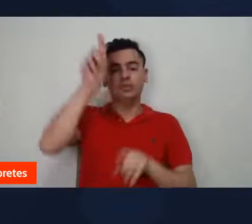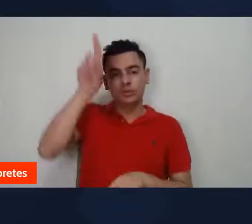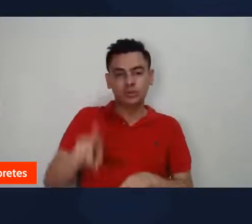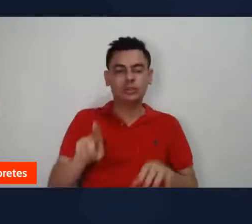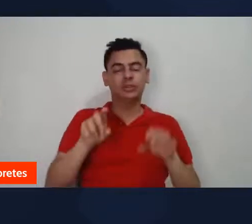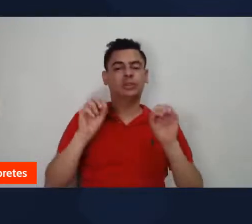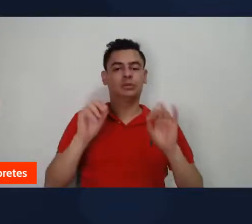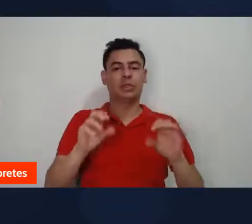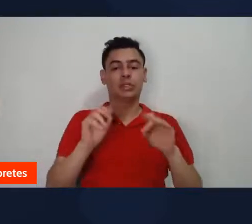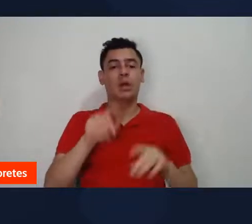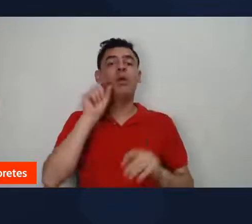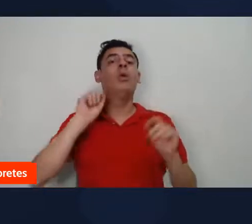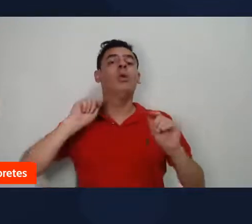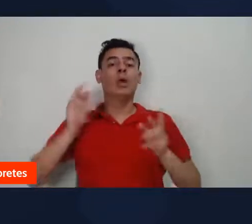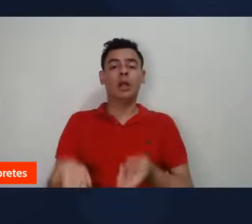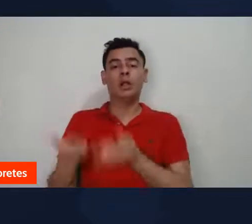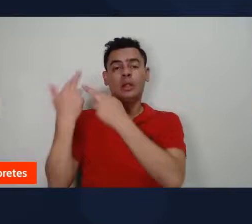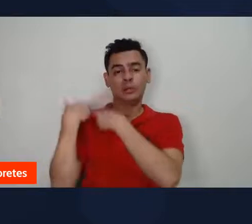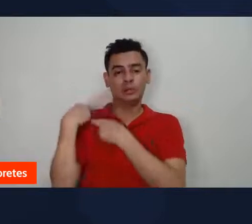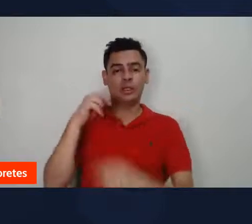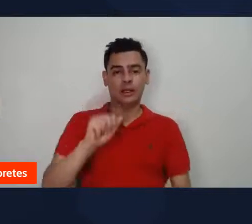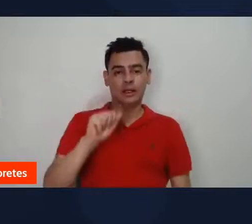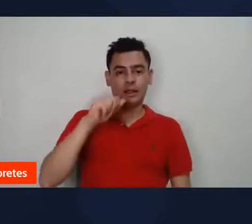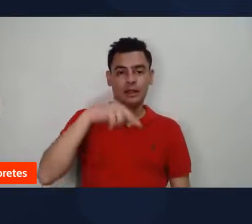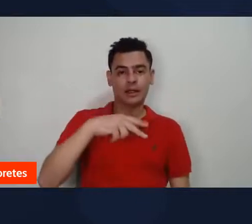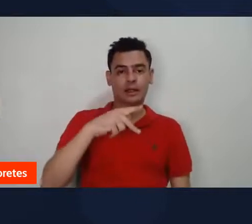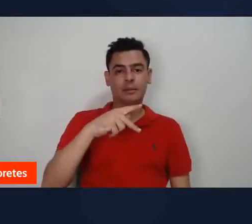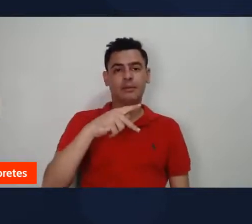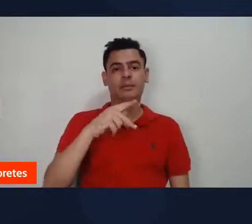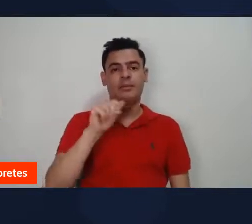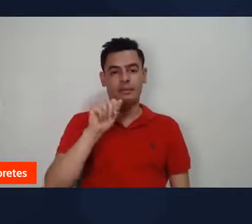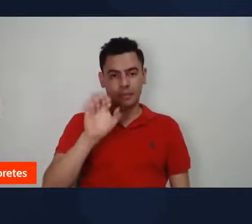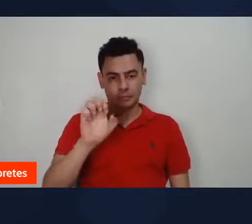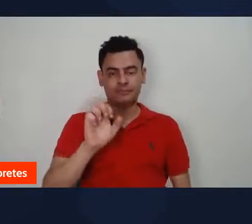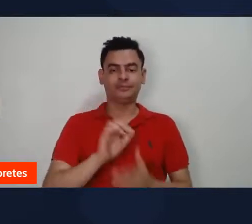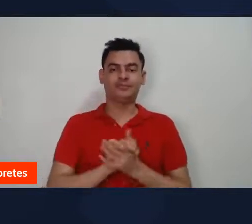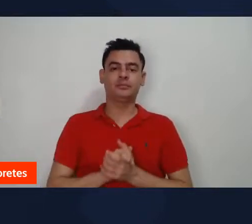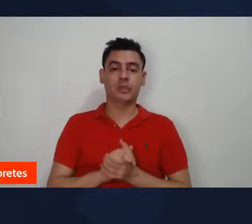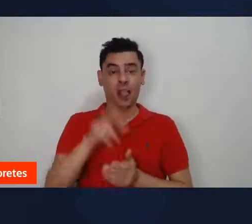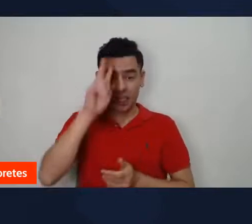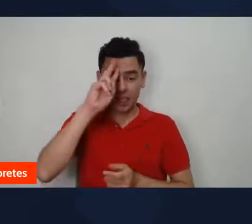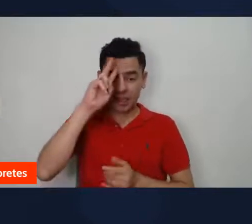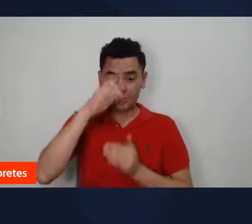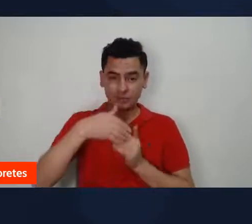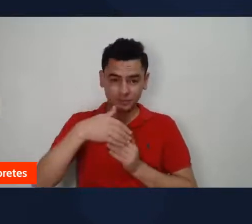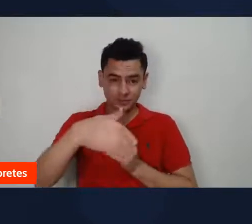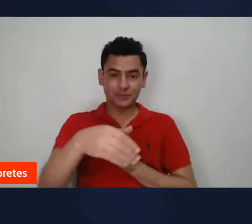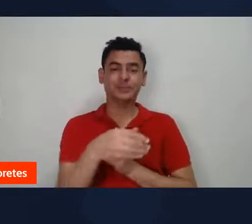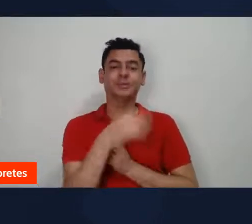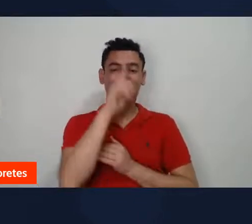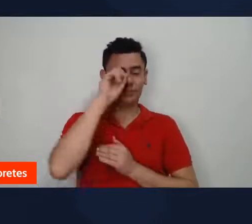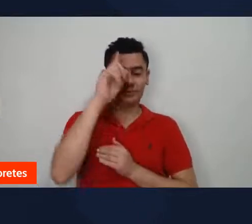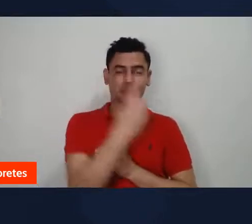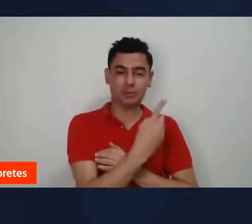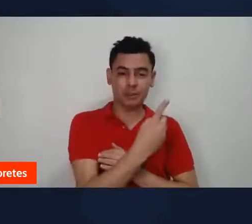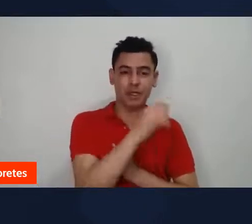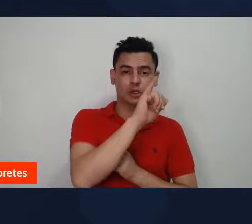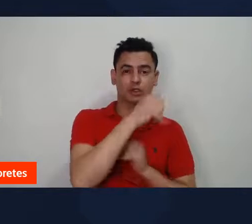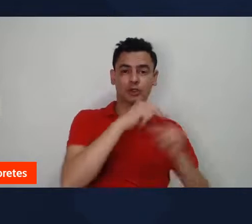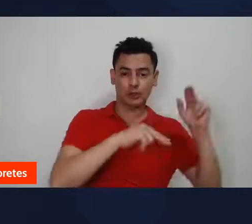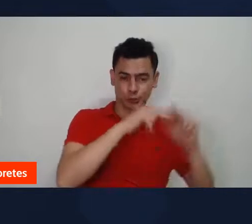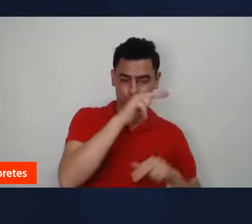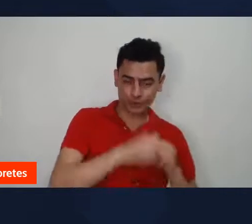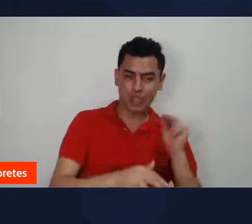ANPAI. Lembrando que nos próximos dias 1º de junho, dia 7 de junho e também no dia 9 de